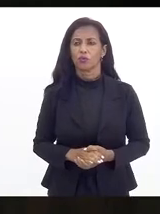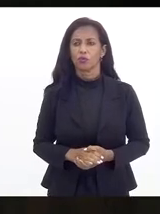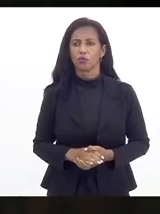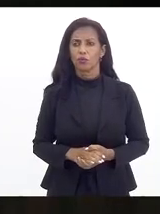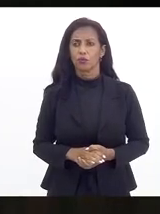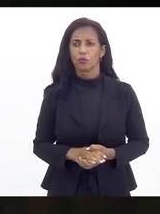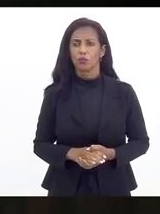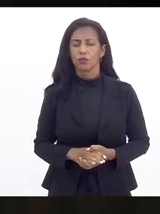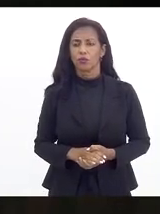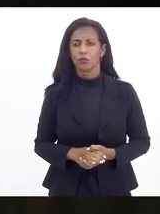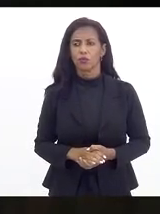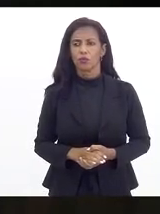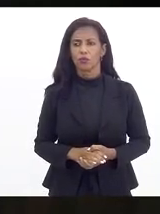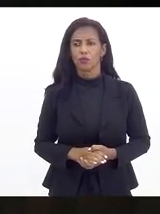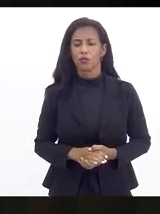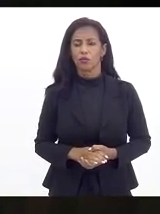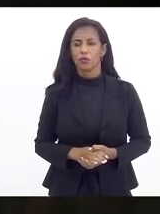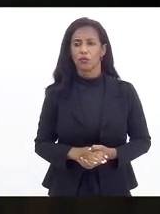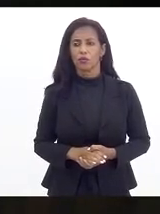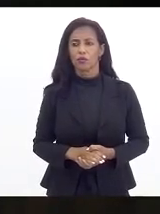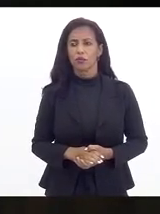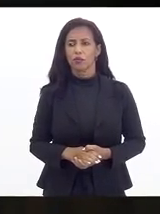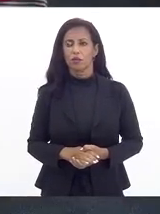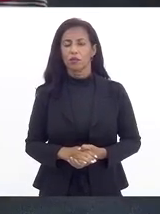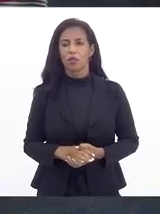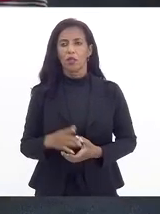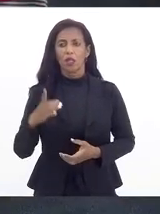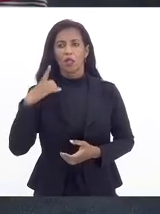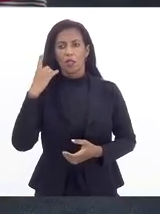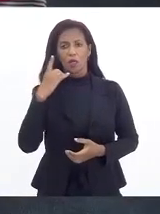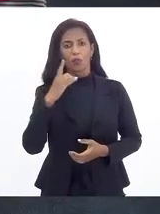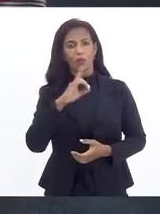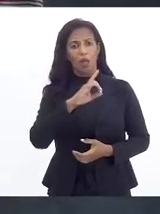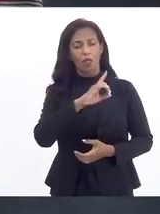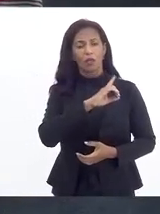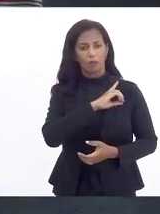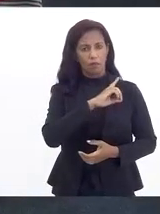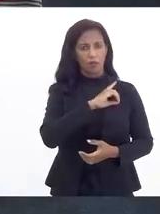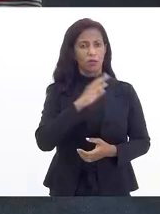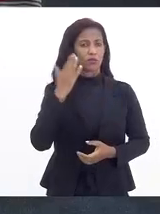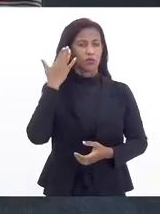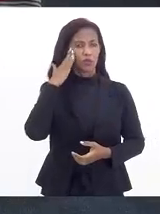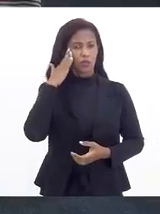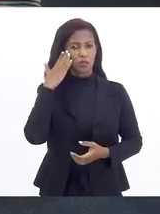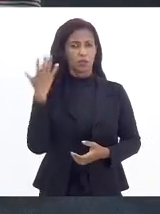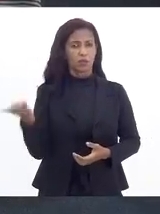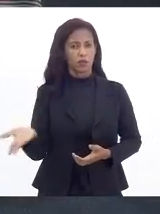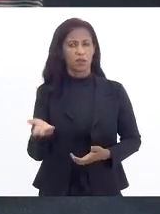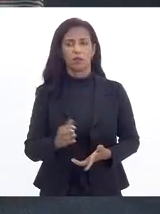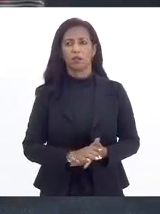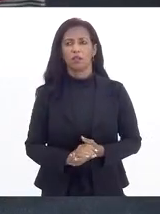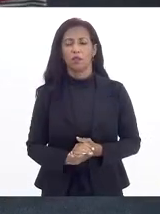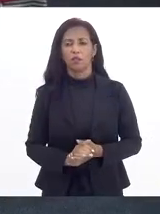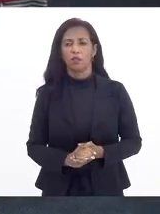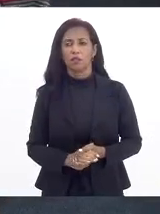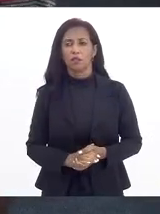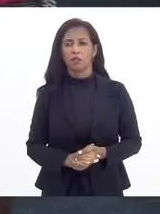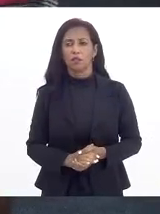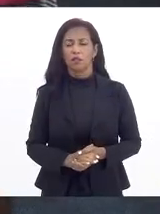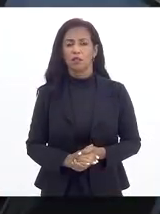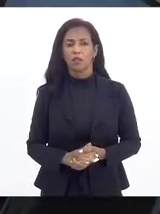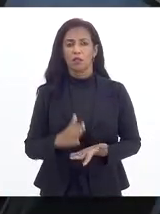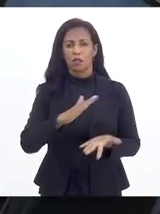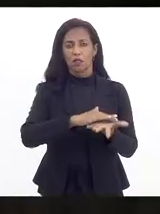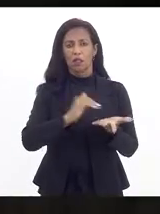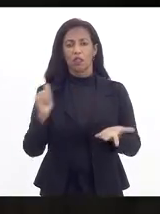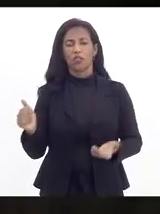inclusive, ao deputado, ao delegado Carlos Augusto, deputado da Mata, acho que entendem melhor, e a audiência pública será fundamental para nos ajudar. Presidente. Retirado de